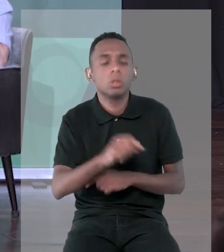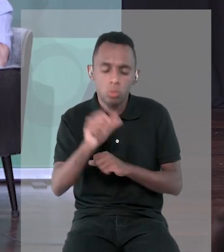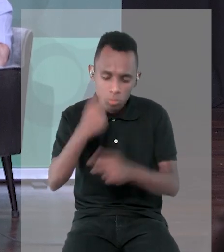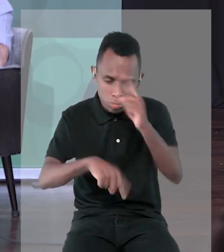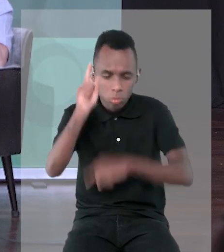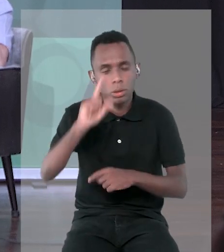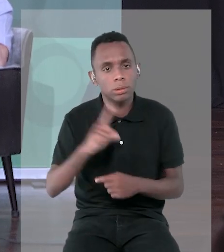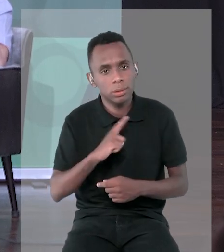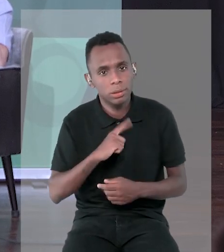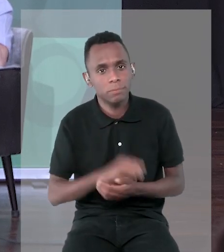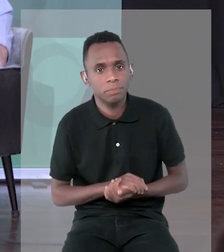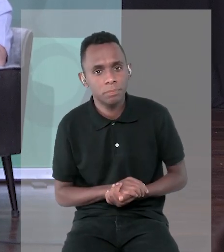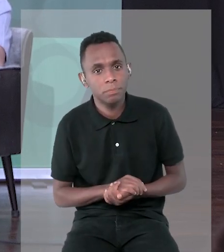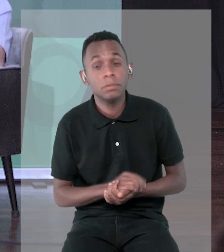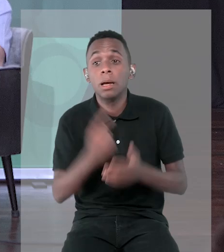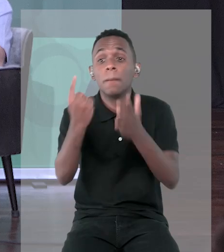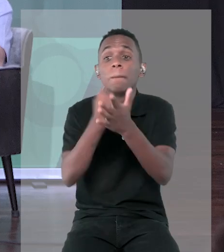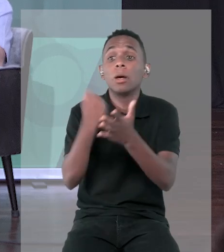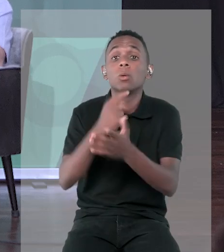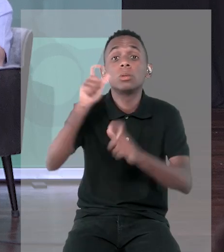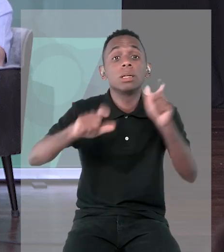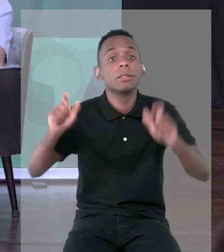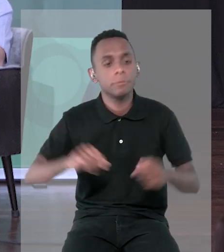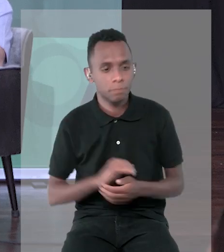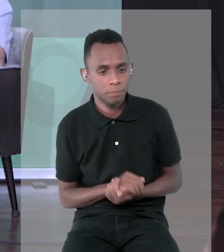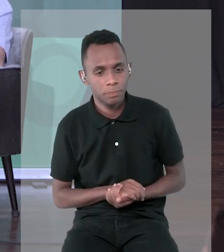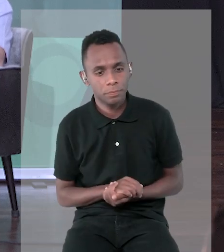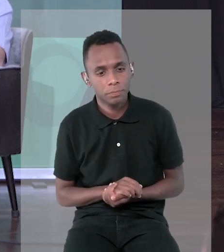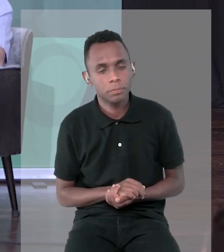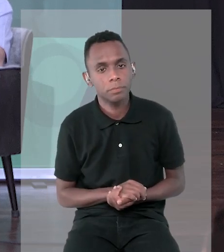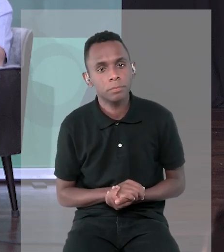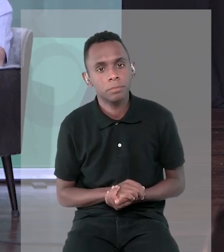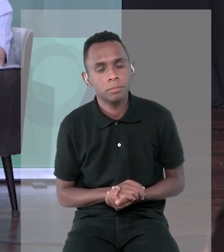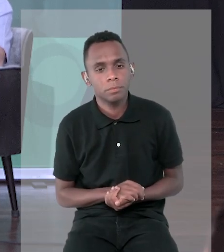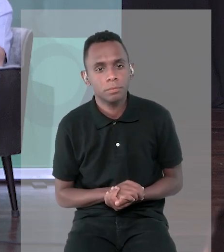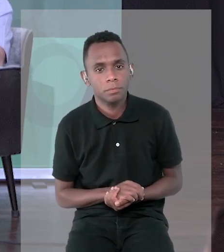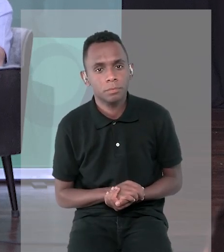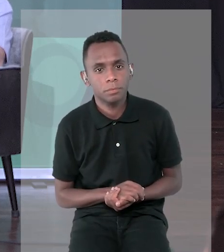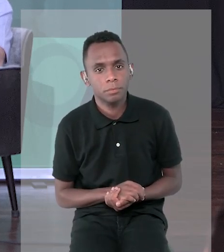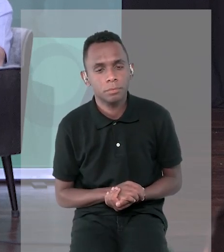transformação. Com pergunta, gente? Você levantou ainda, né?